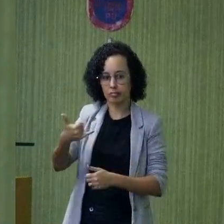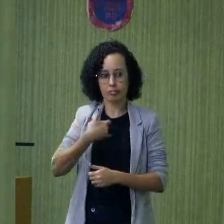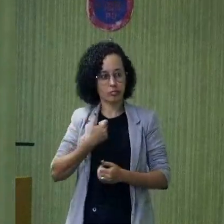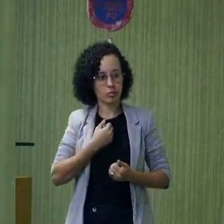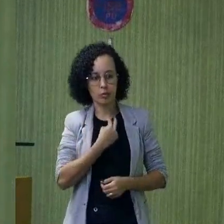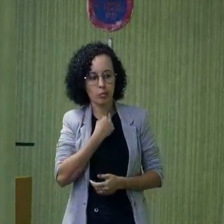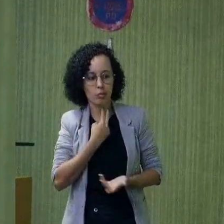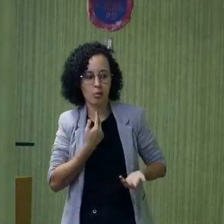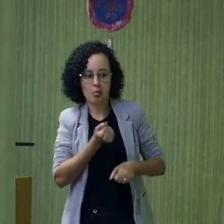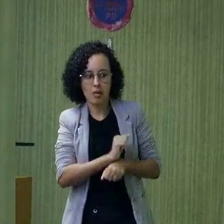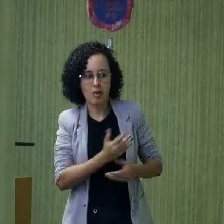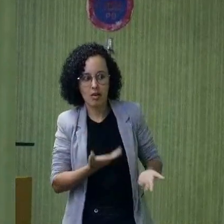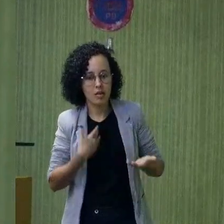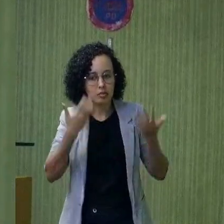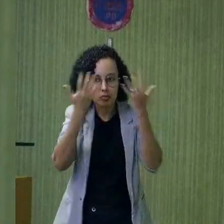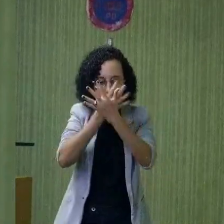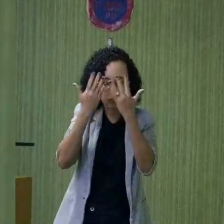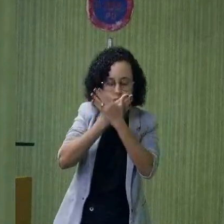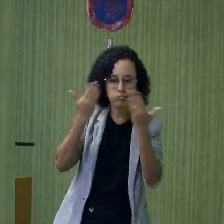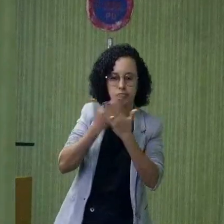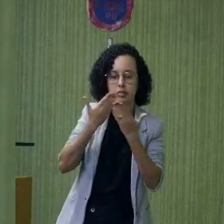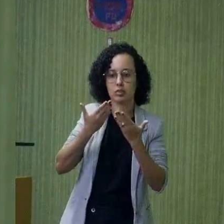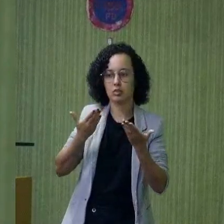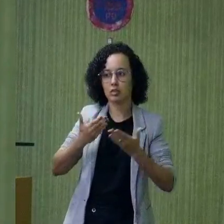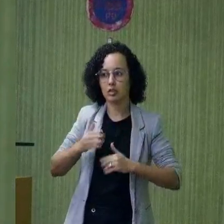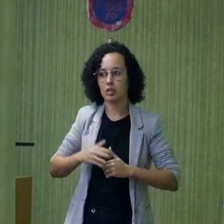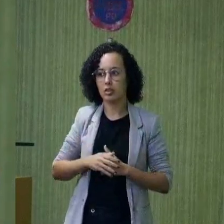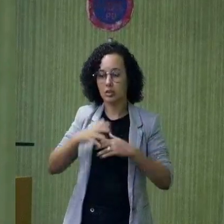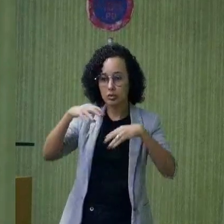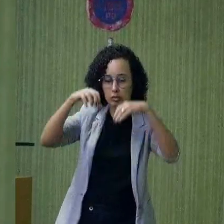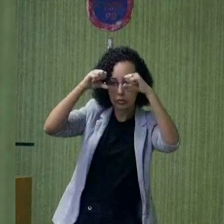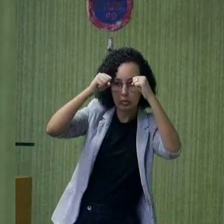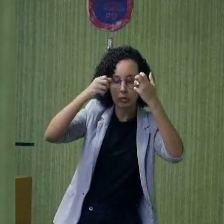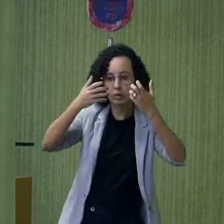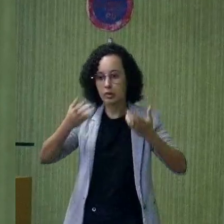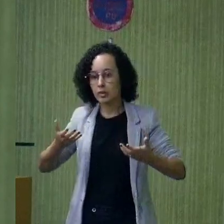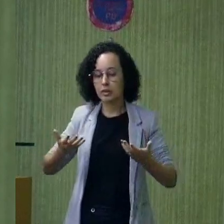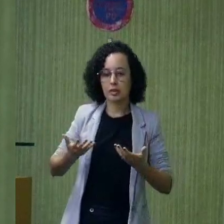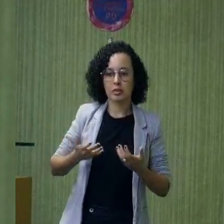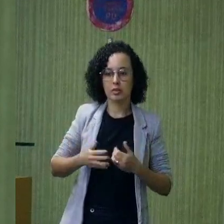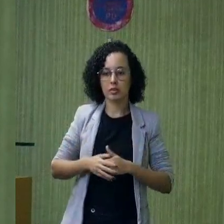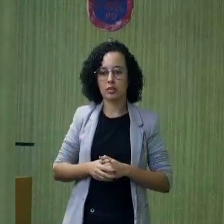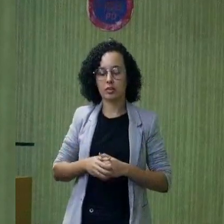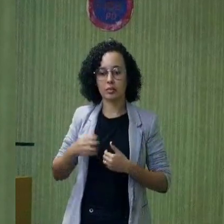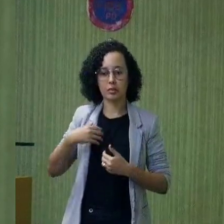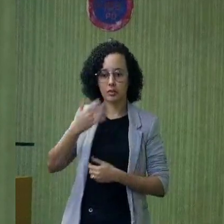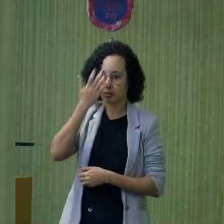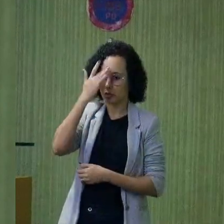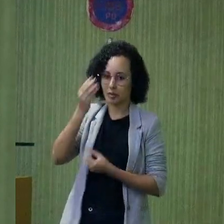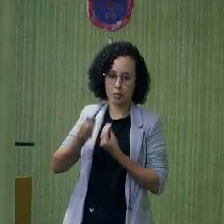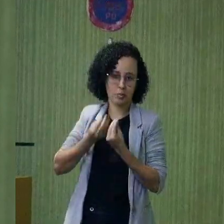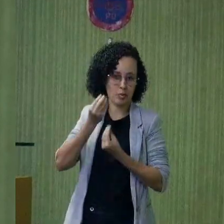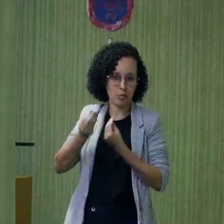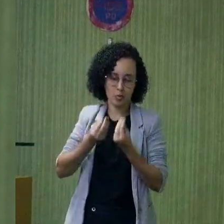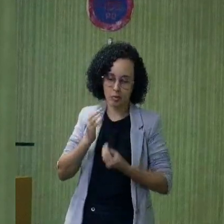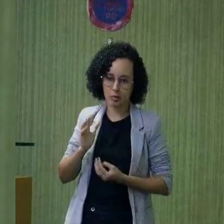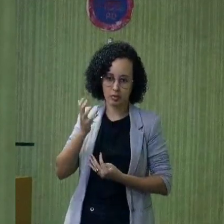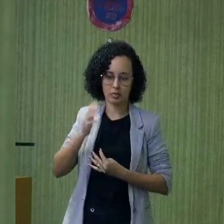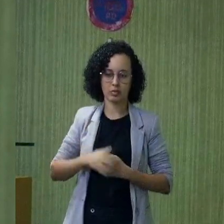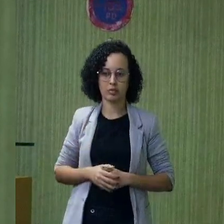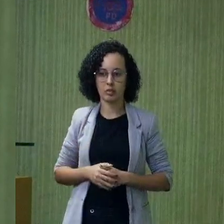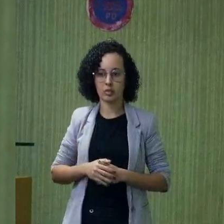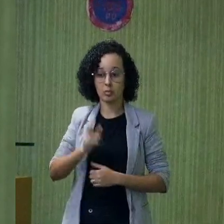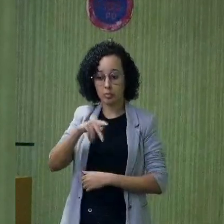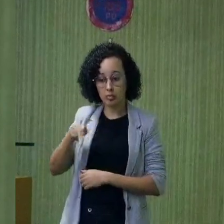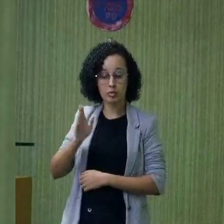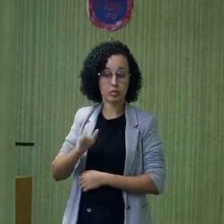eu mas ninguém enxerga nada a os professores Riam né de mim disse ah ela não sabe o que que a gente passa né porque tem professor que já